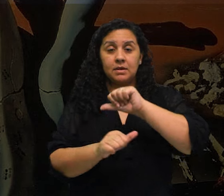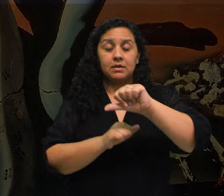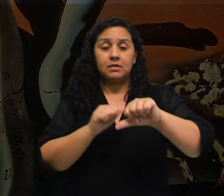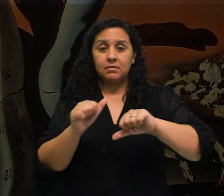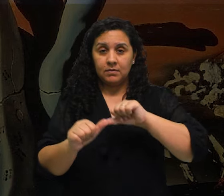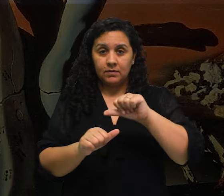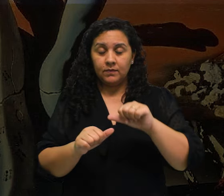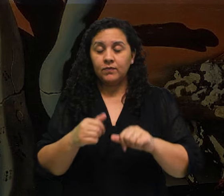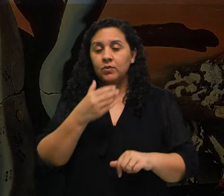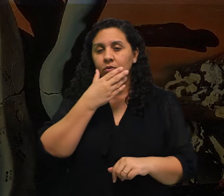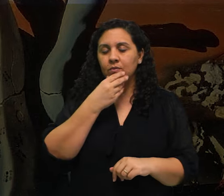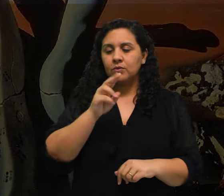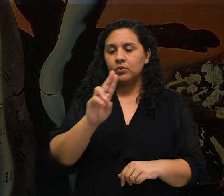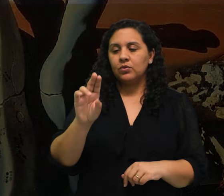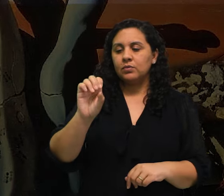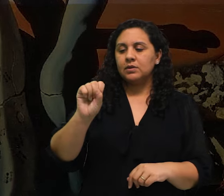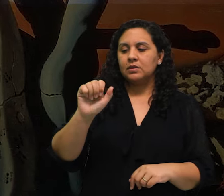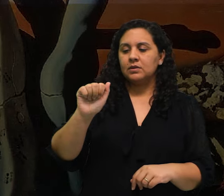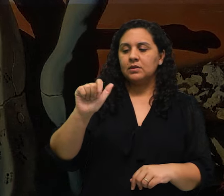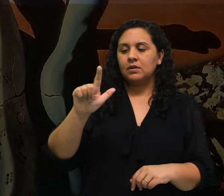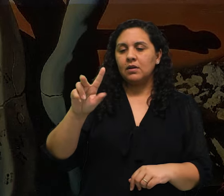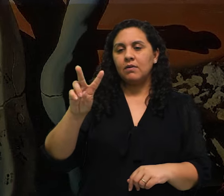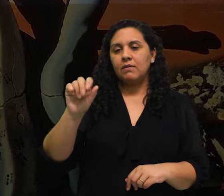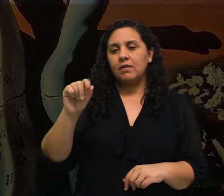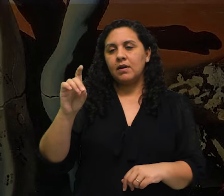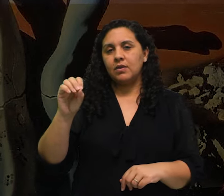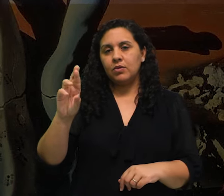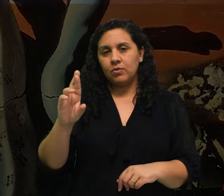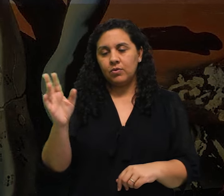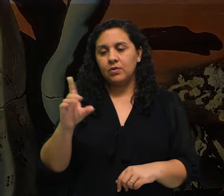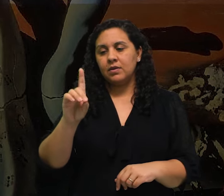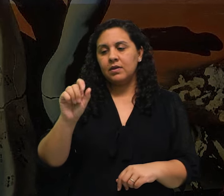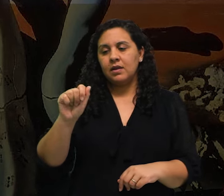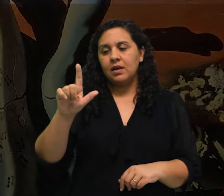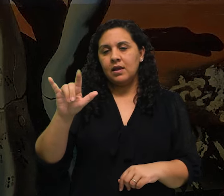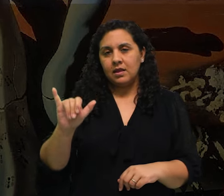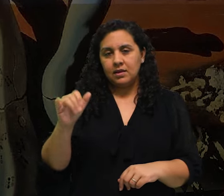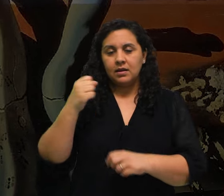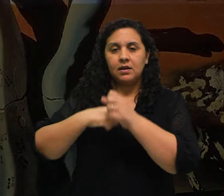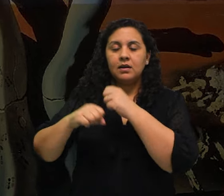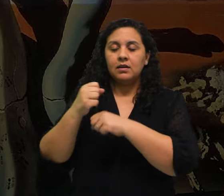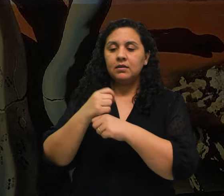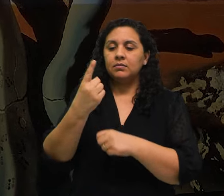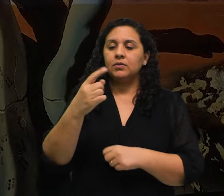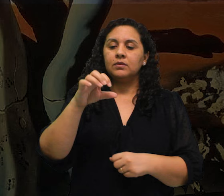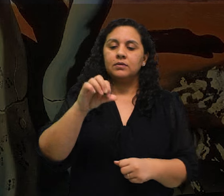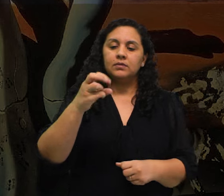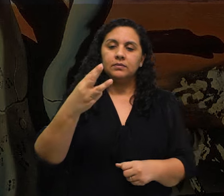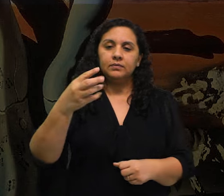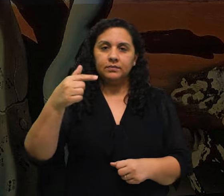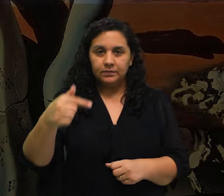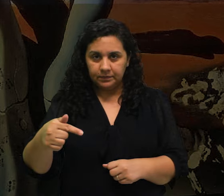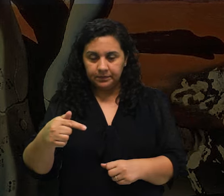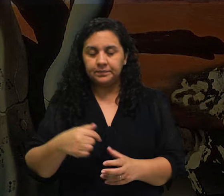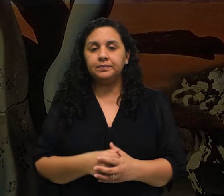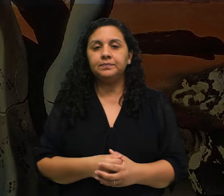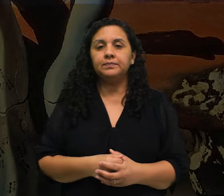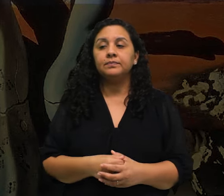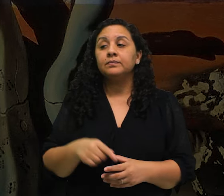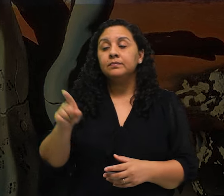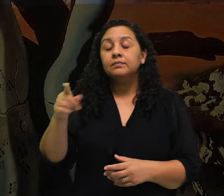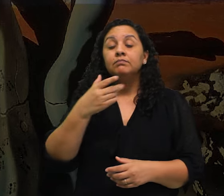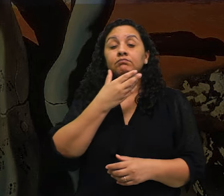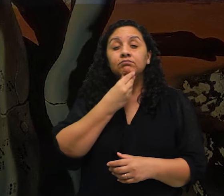Metamorfose. Salvador Dalí, 1937. Metamorfose de Narciso. Narciso, consumido pelo fogo